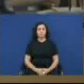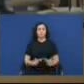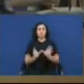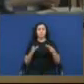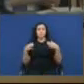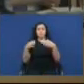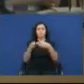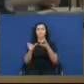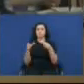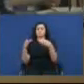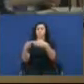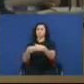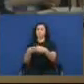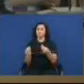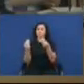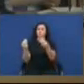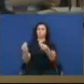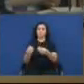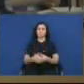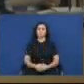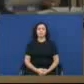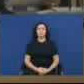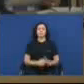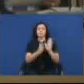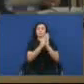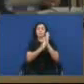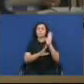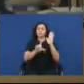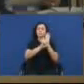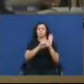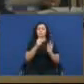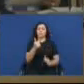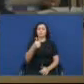Encaminhe-se às comissões competentes. Projeto de lei número